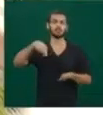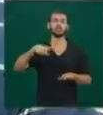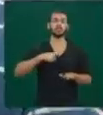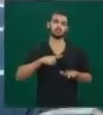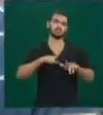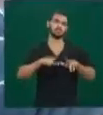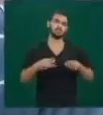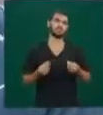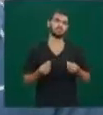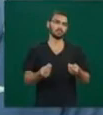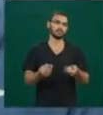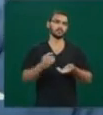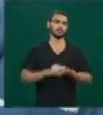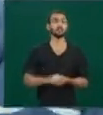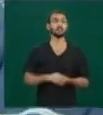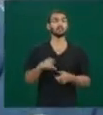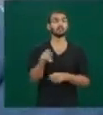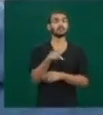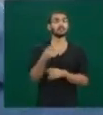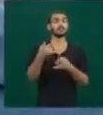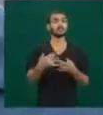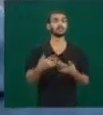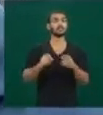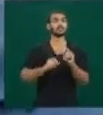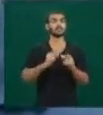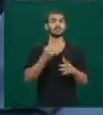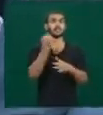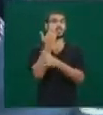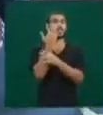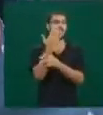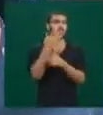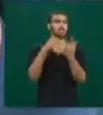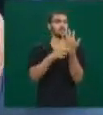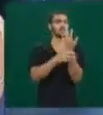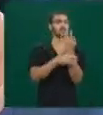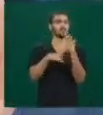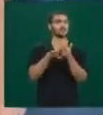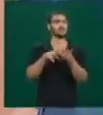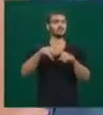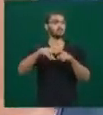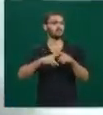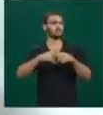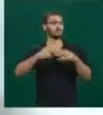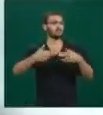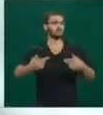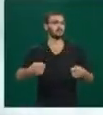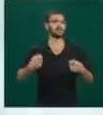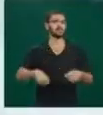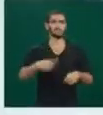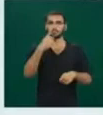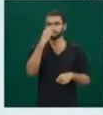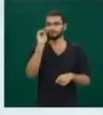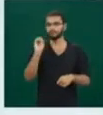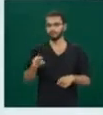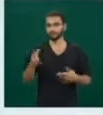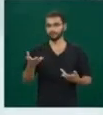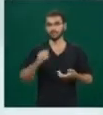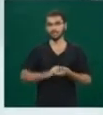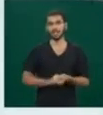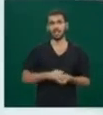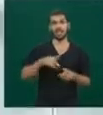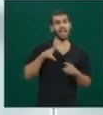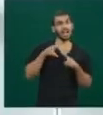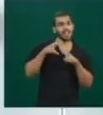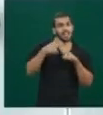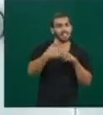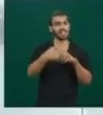certificado. O professor explica que luvas e materiais que cortam ou furam têm que ser descartados. Alicates e outros materiais de